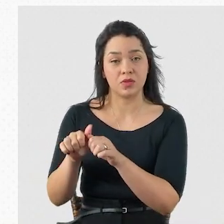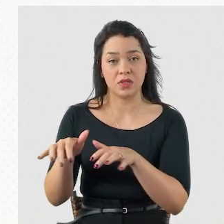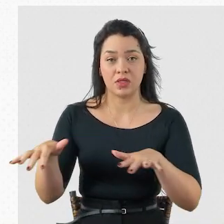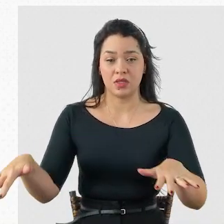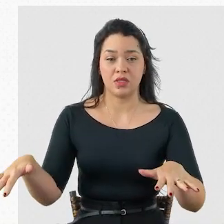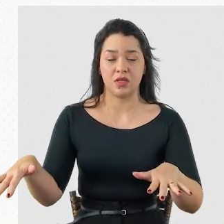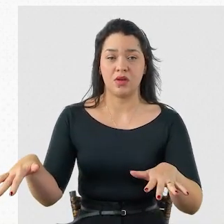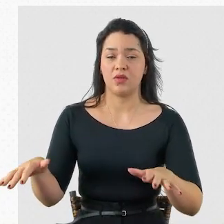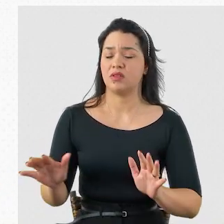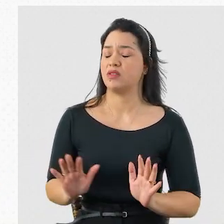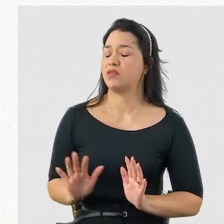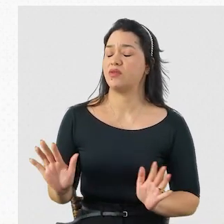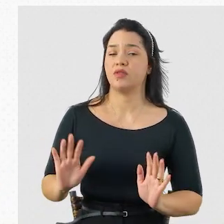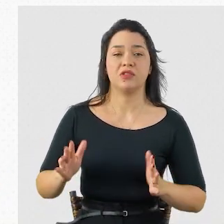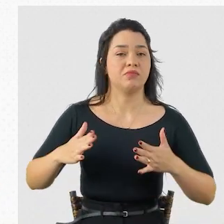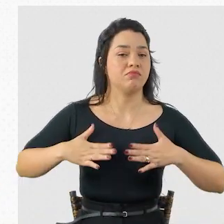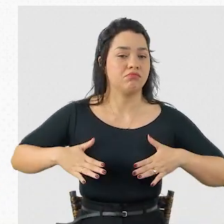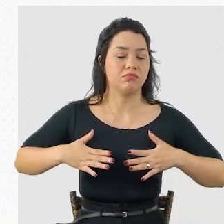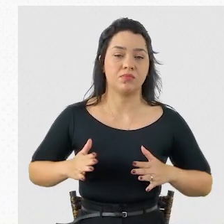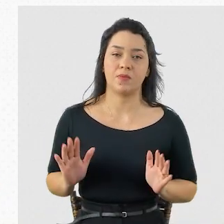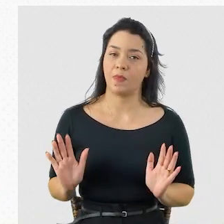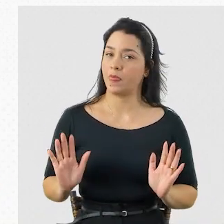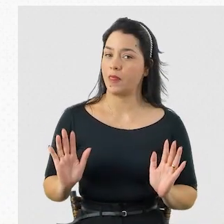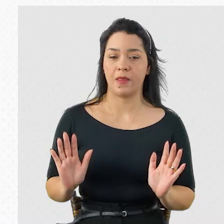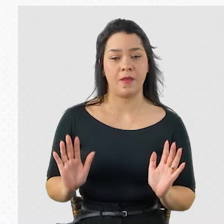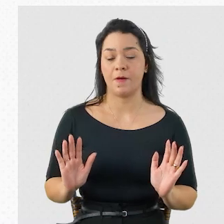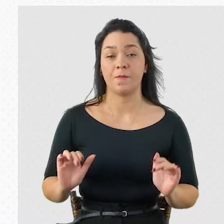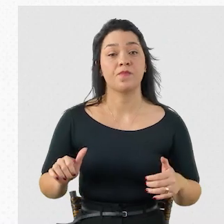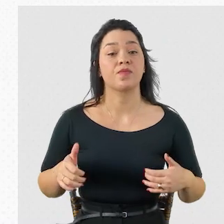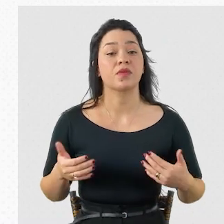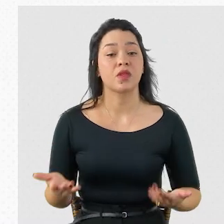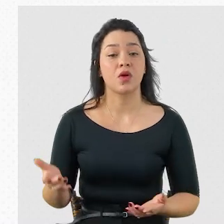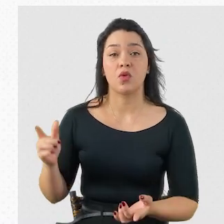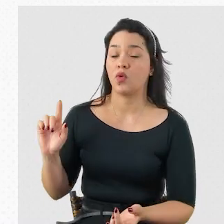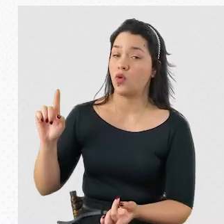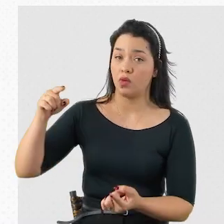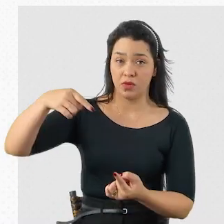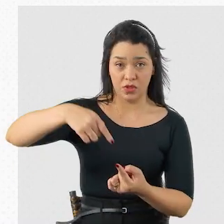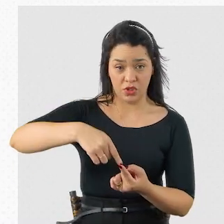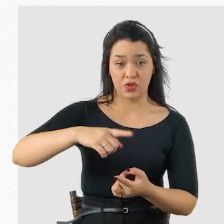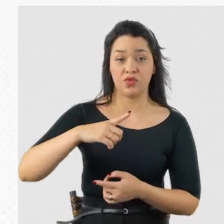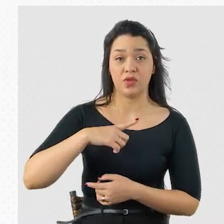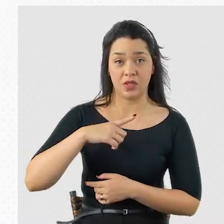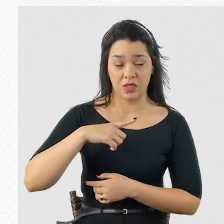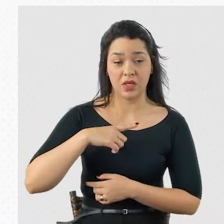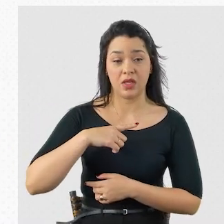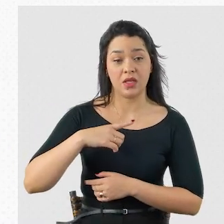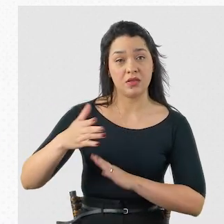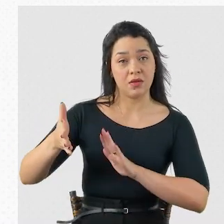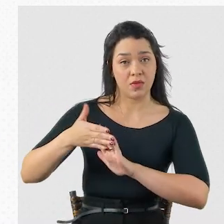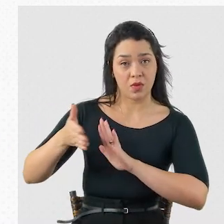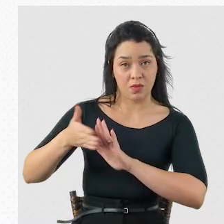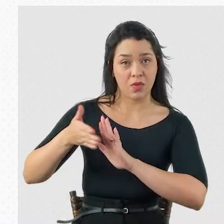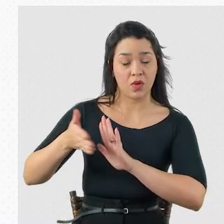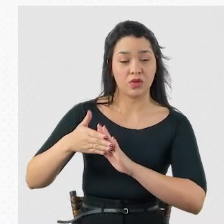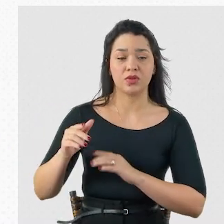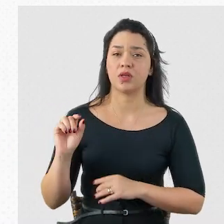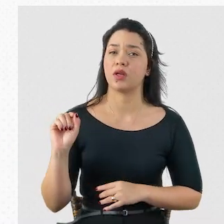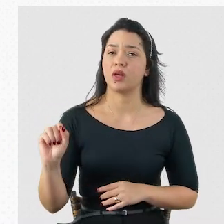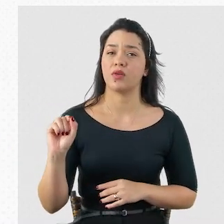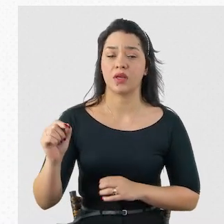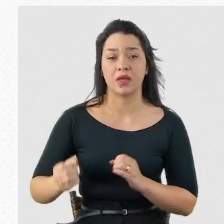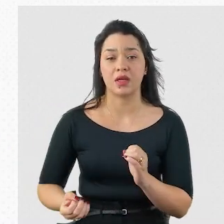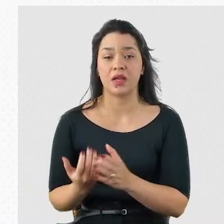foi uma coisa suave, não foi uma coisa sutil. Então, o objetivo dessa proposta decolonial é